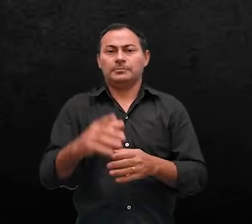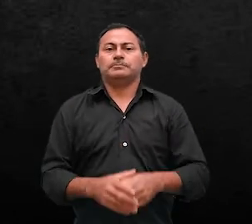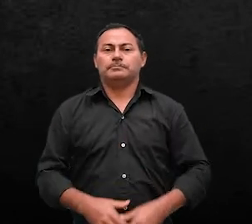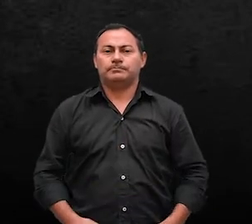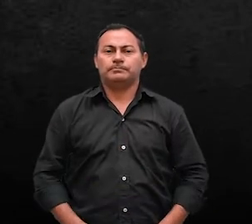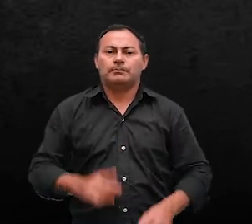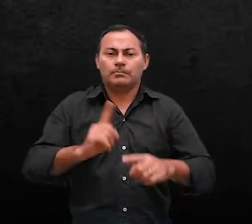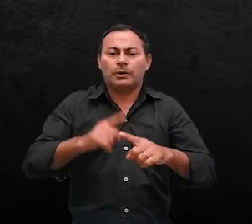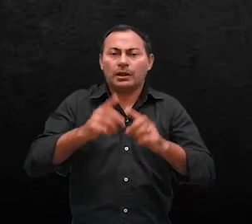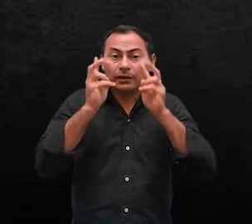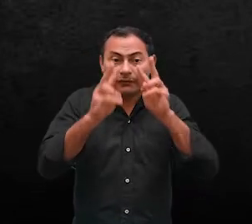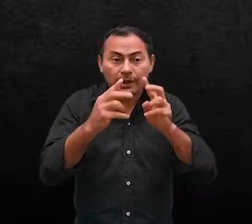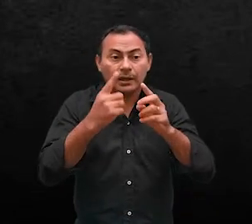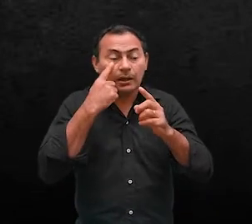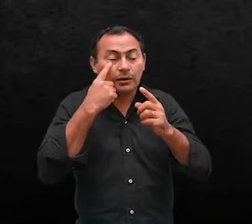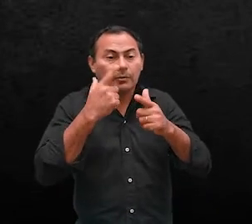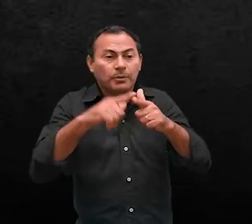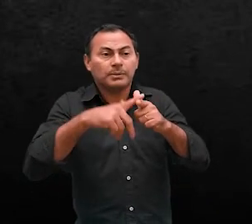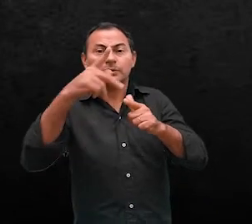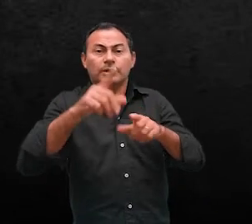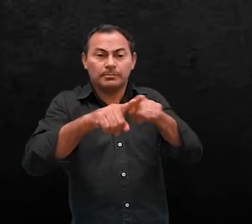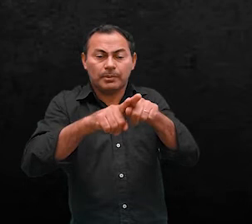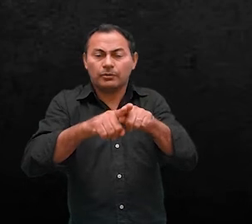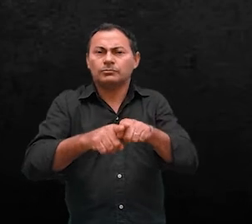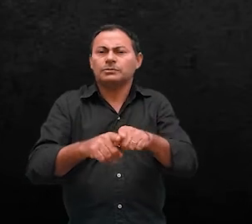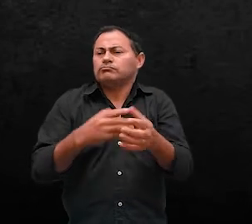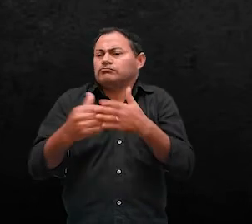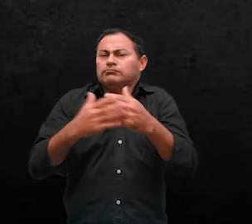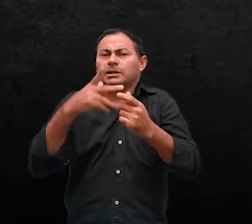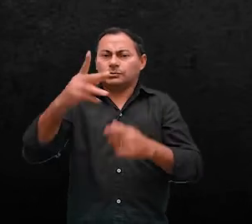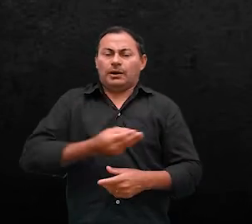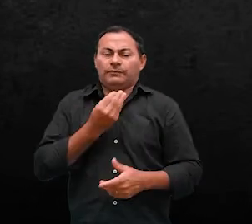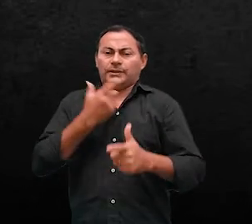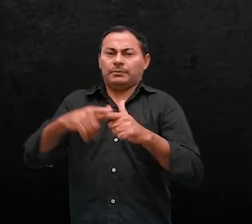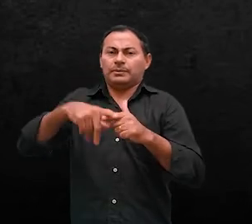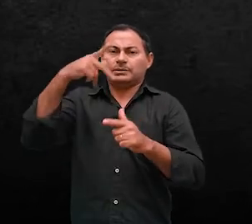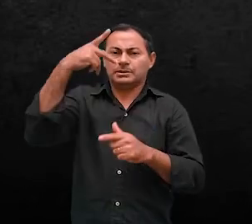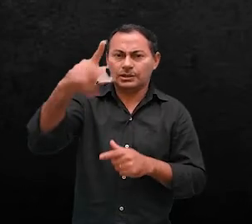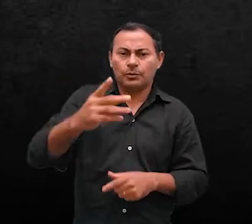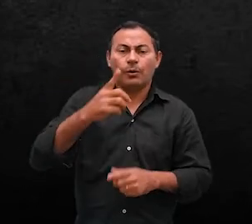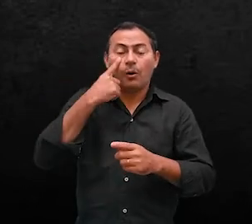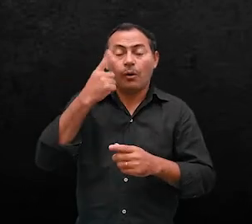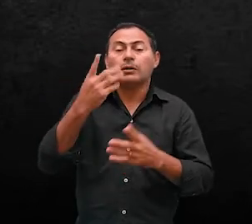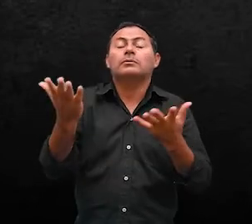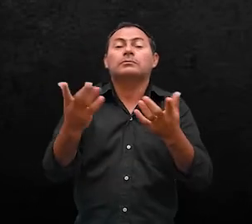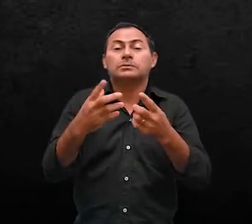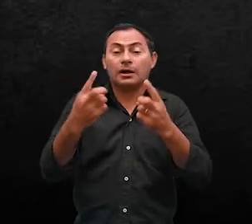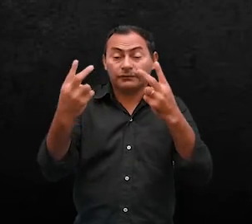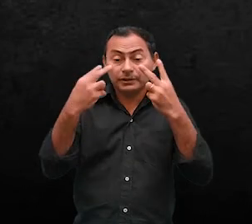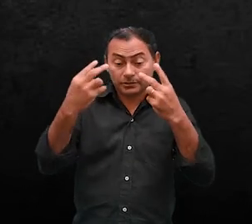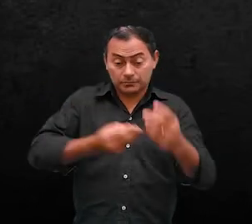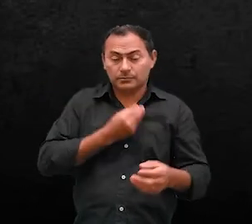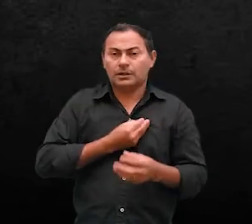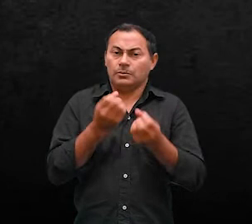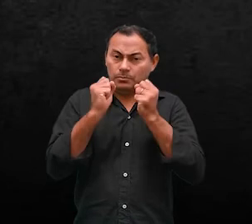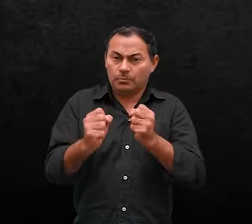você porque você repara no cisco que está no olho do seu irmão e não se dá conta da Viga que está em seu próprio olho